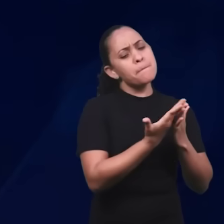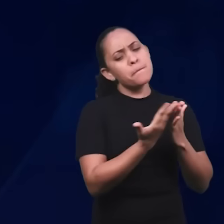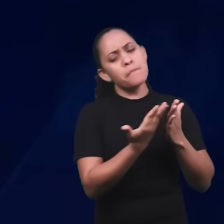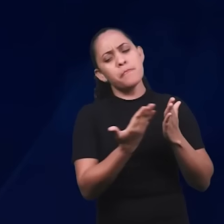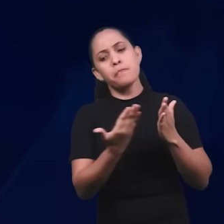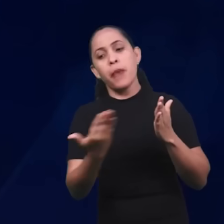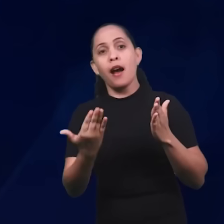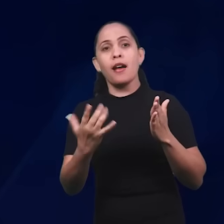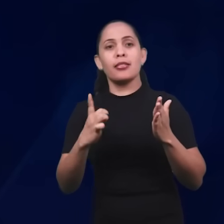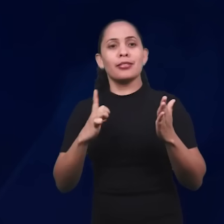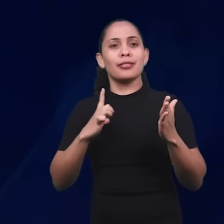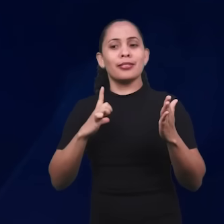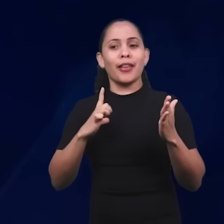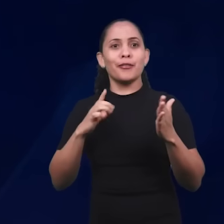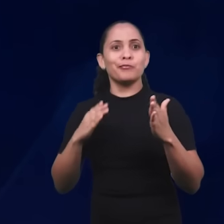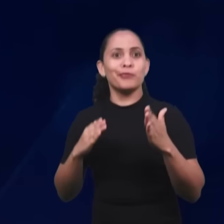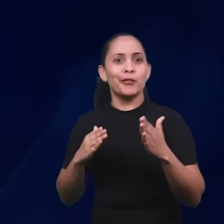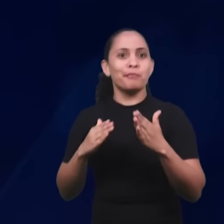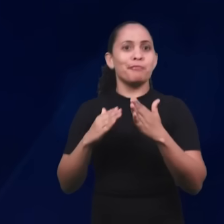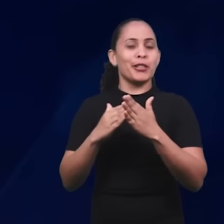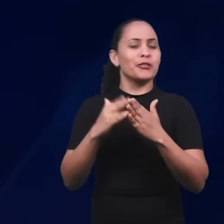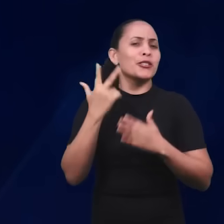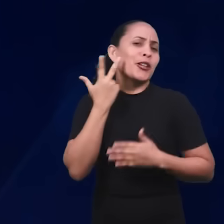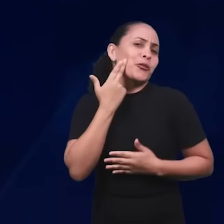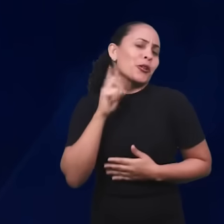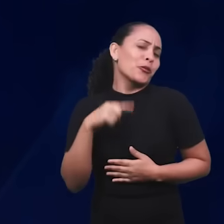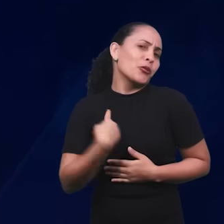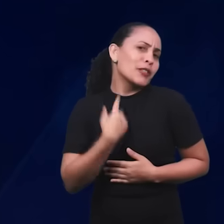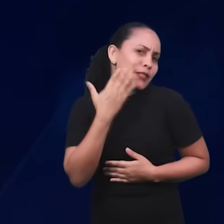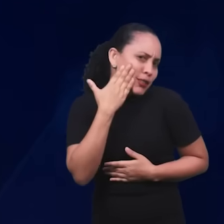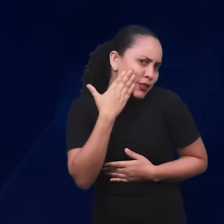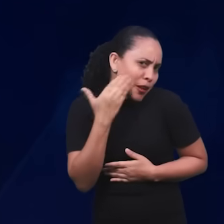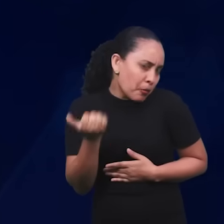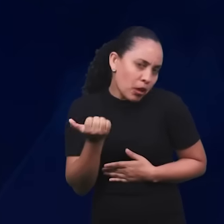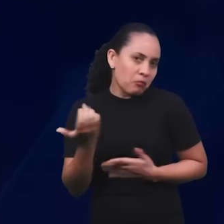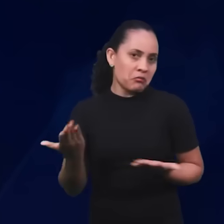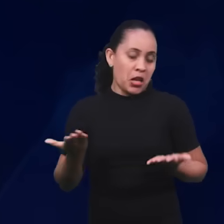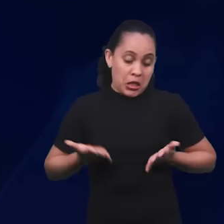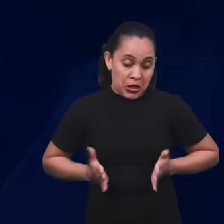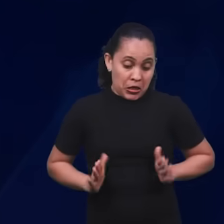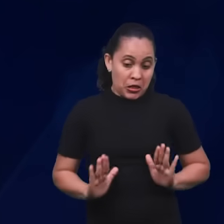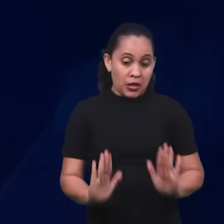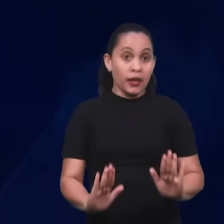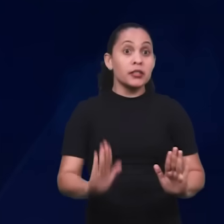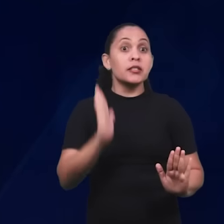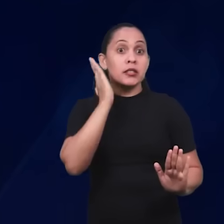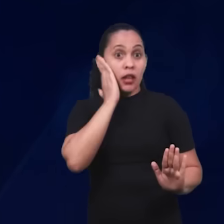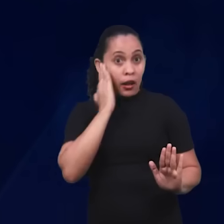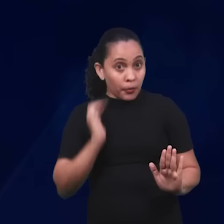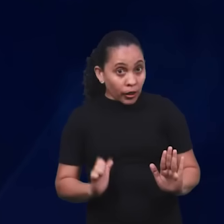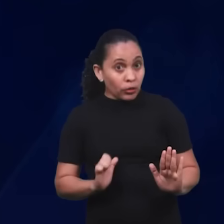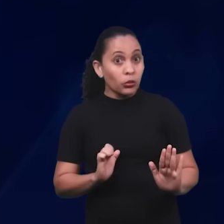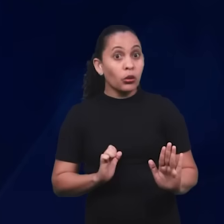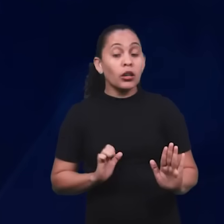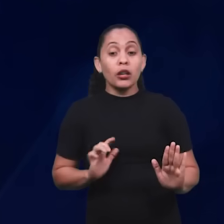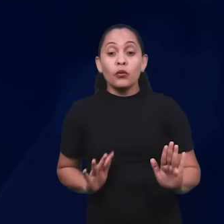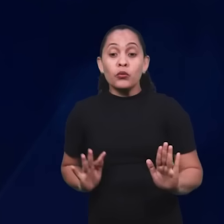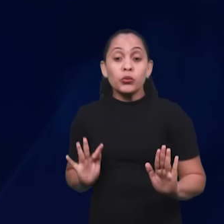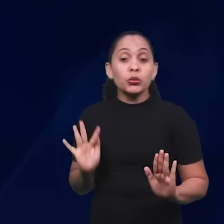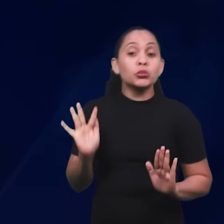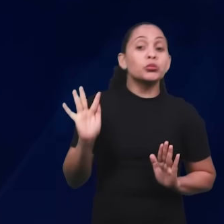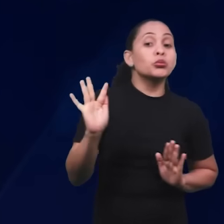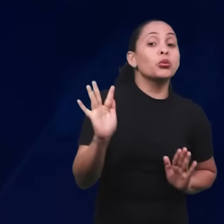um tempo limitado, é a coisa natural, aquilo que nós sabemos, né? Quem não sabe, o homem nasce já sabendo do seu